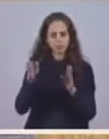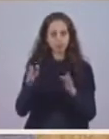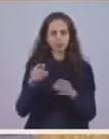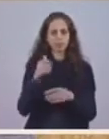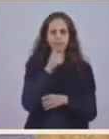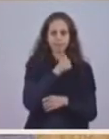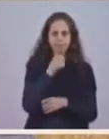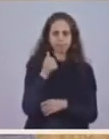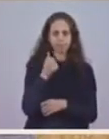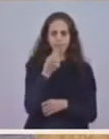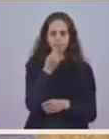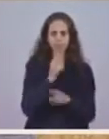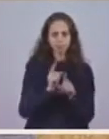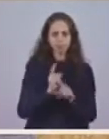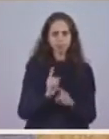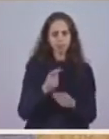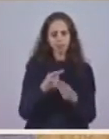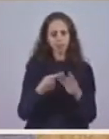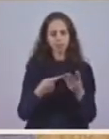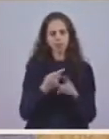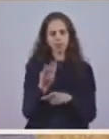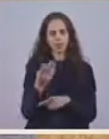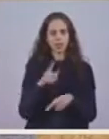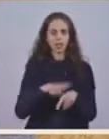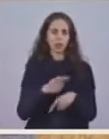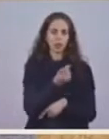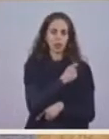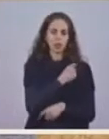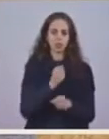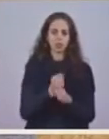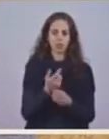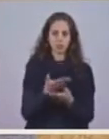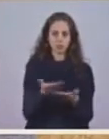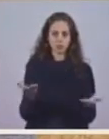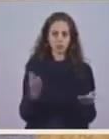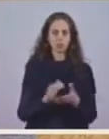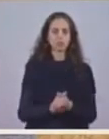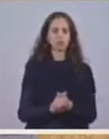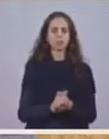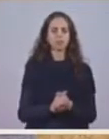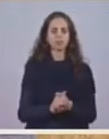penitências, dos jejuns, enfim, da quaresma que fazemos?